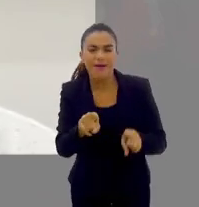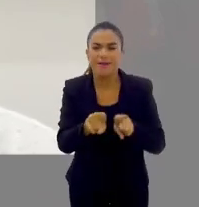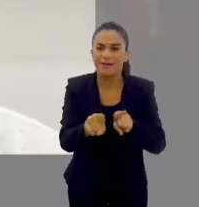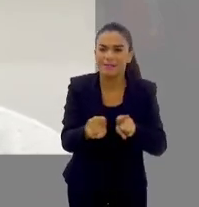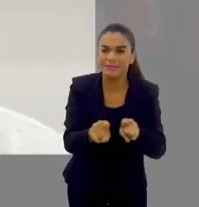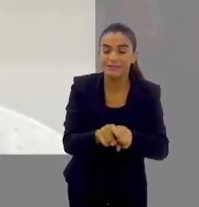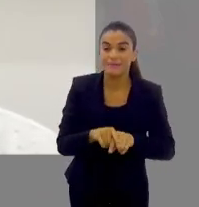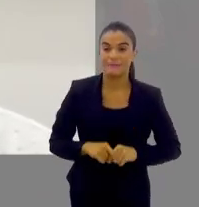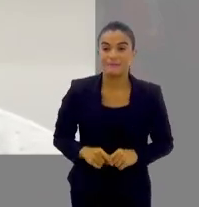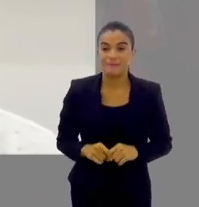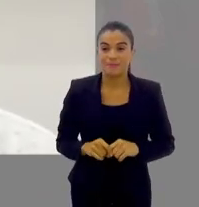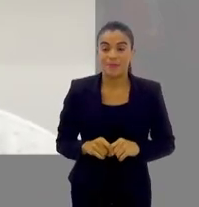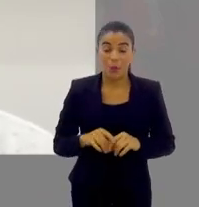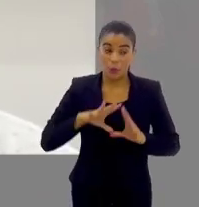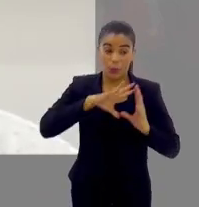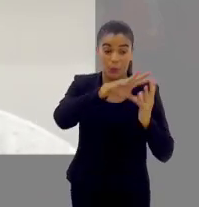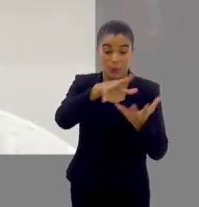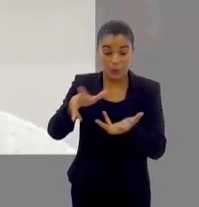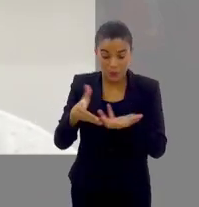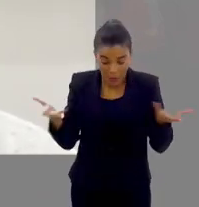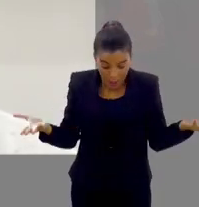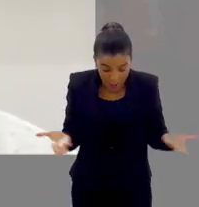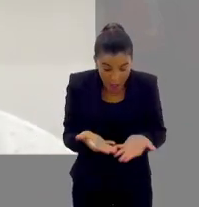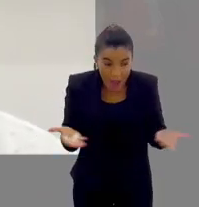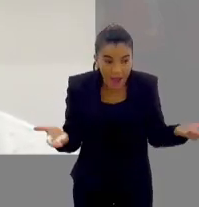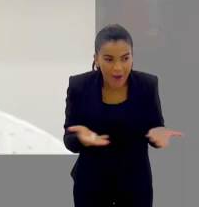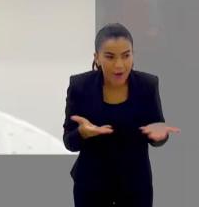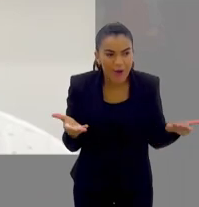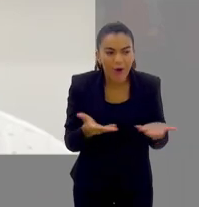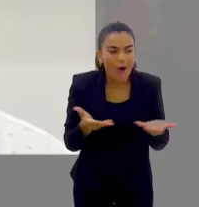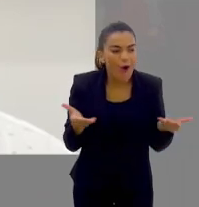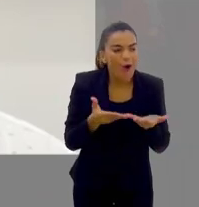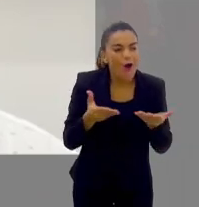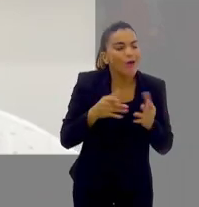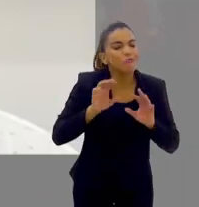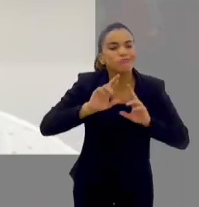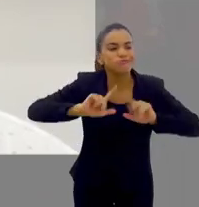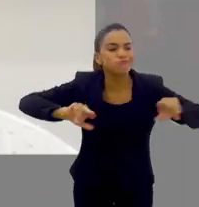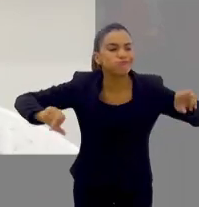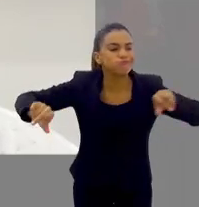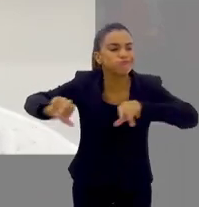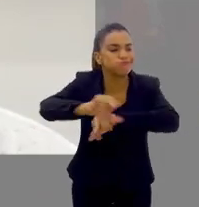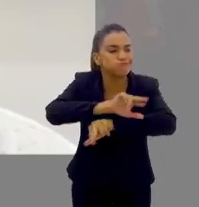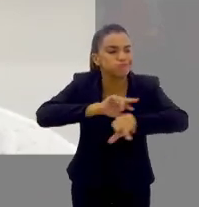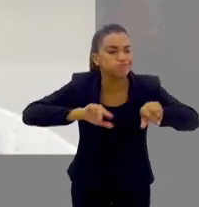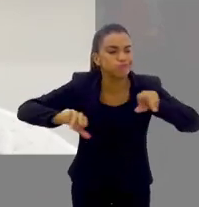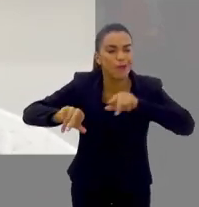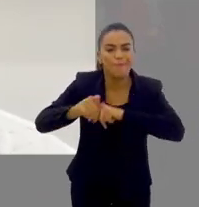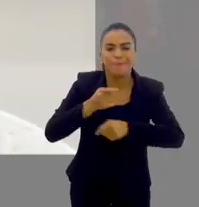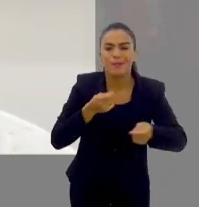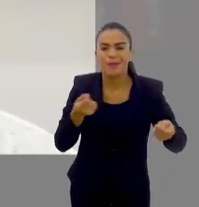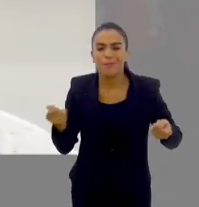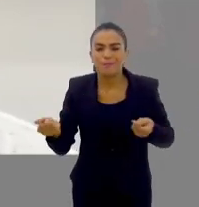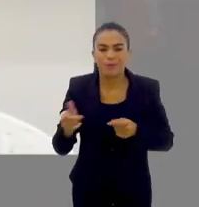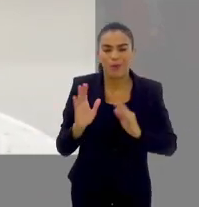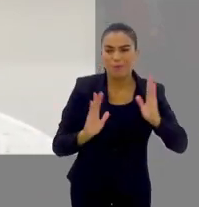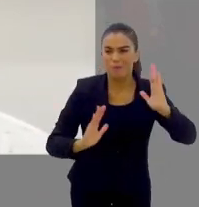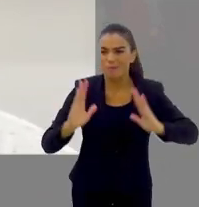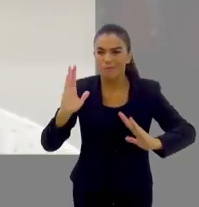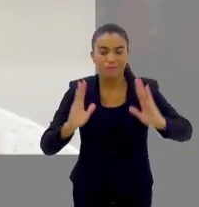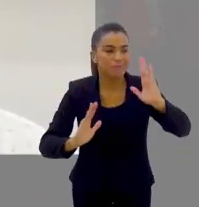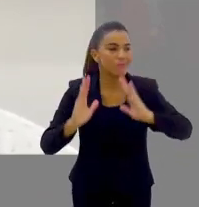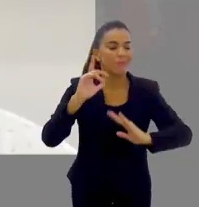papais, pois nesse mundo que a gente vive agora, nessa sazonalidade, março, abril e